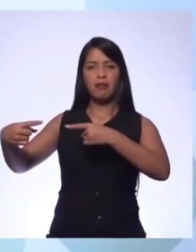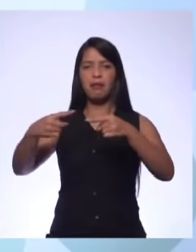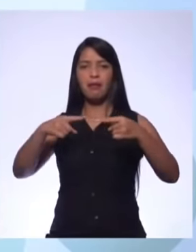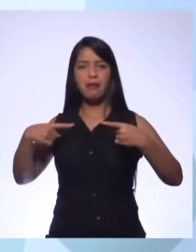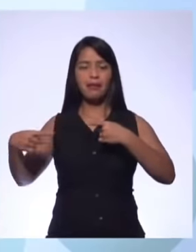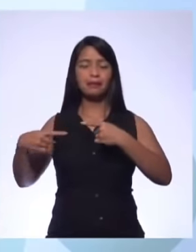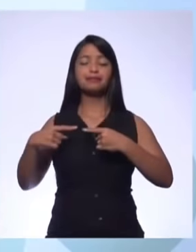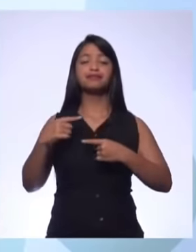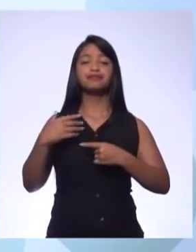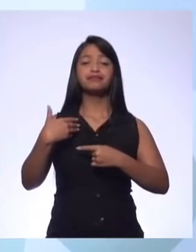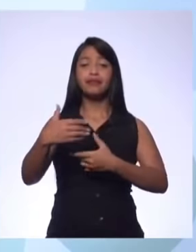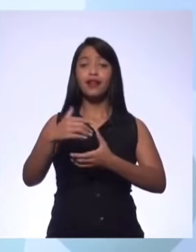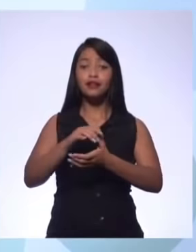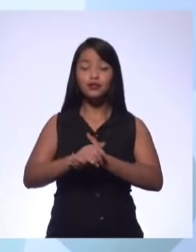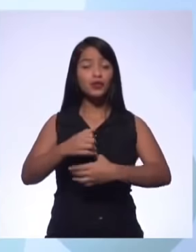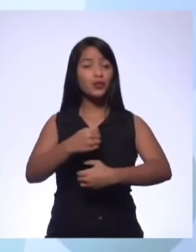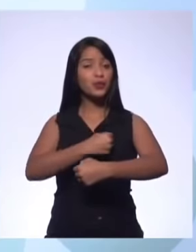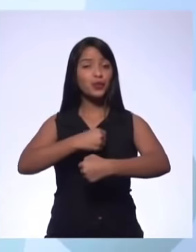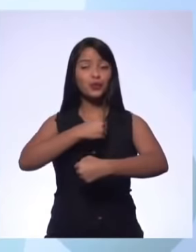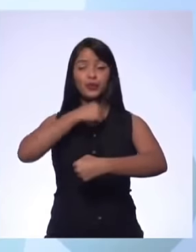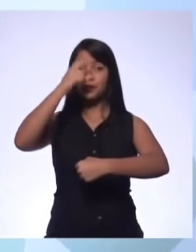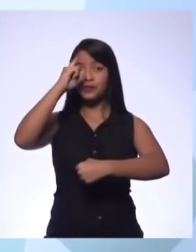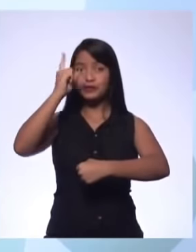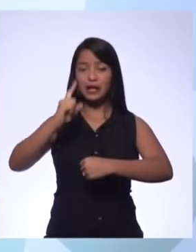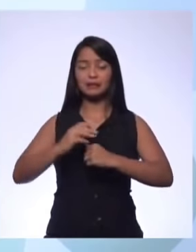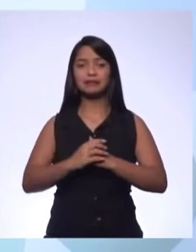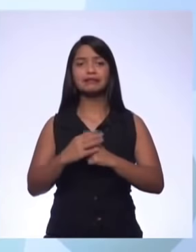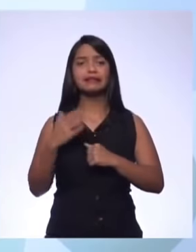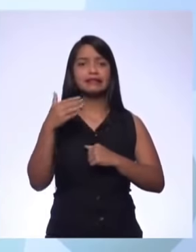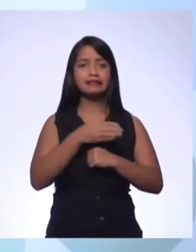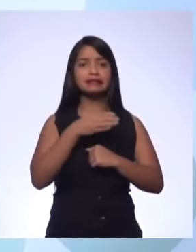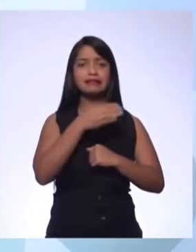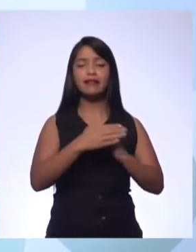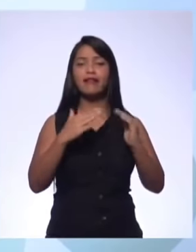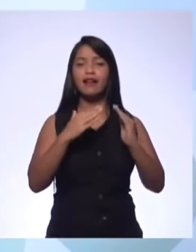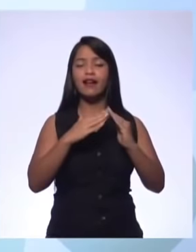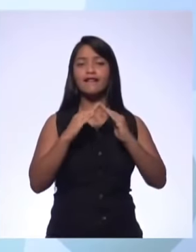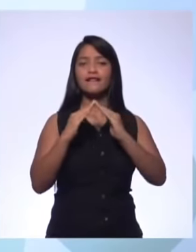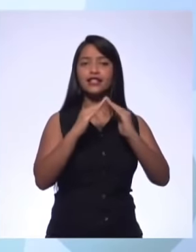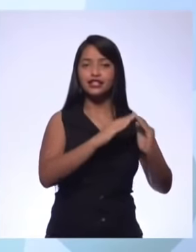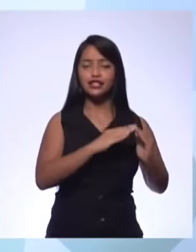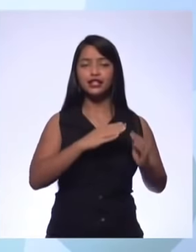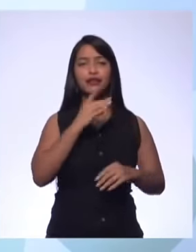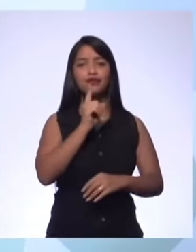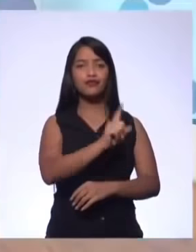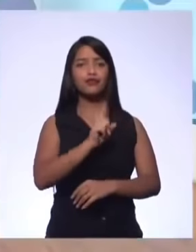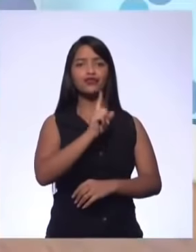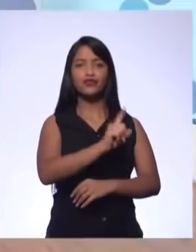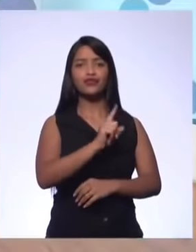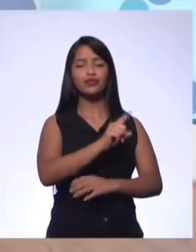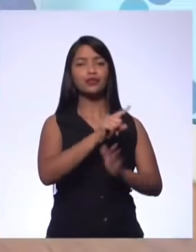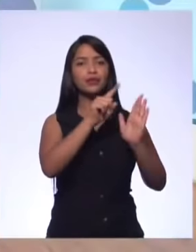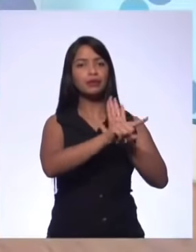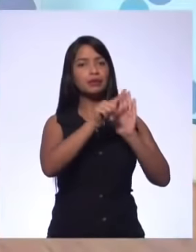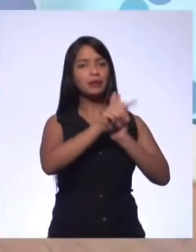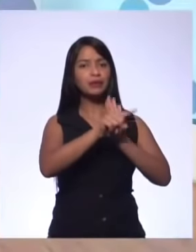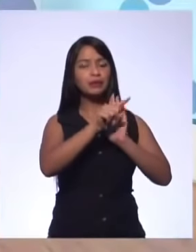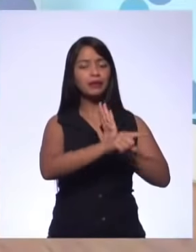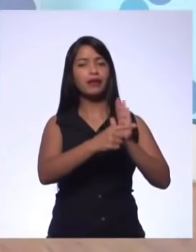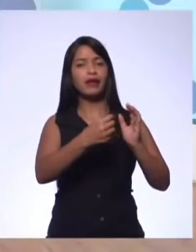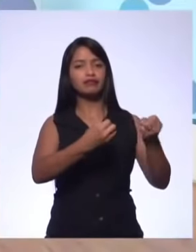sabia cozinhar nada. E foi visitando a vizinha para saber como fazer os pratos que seu marido pedia. Isso aí. O Jefferson falou uma coisa aqui que